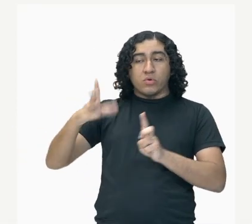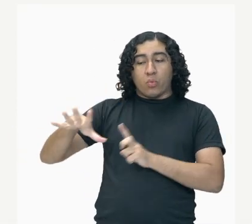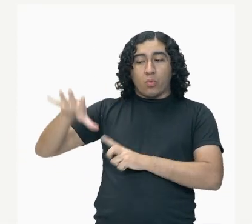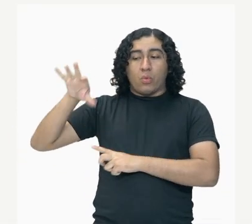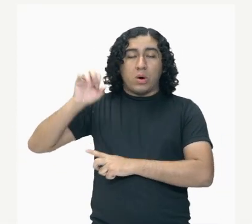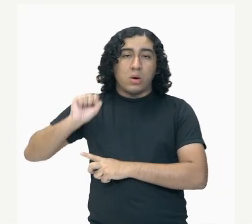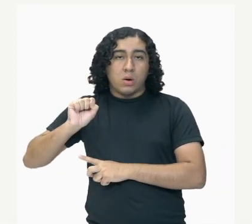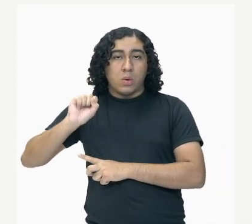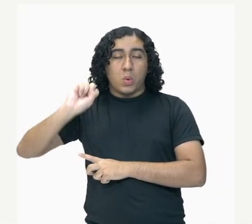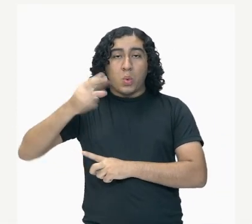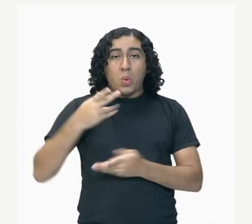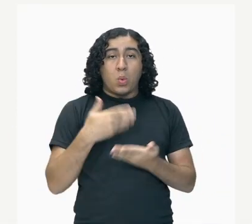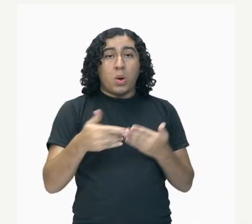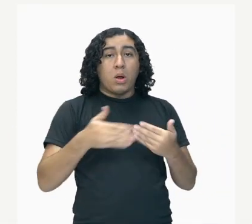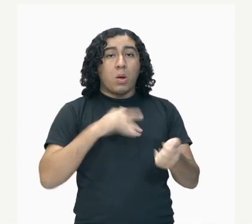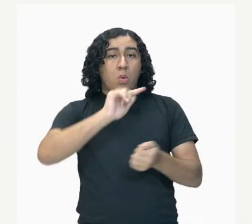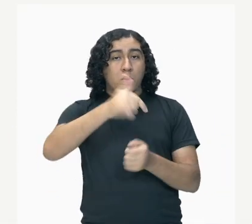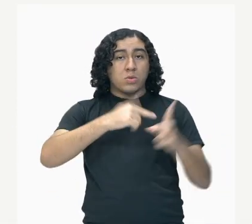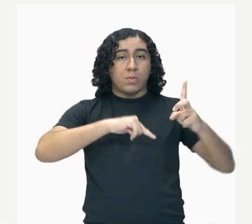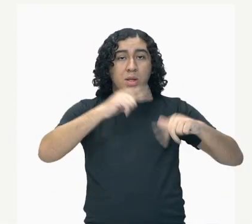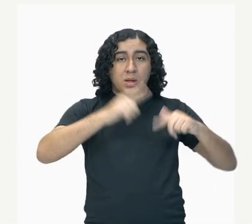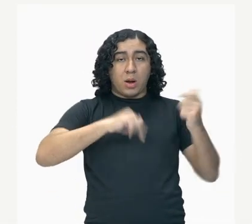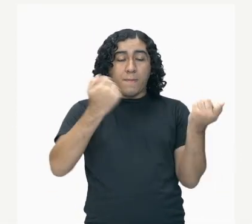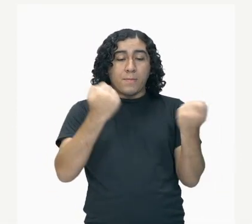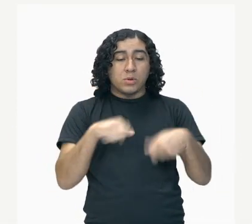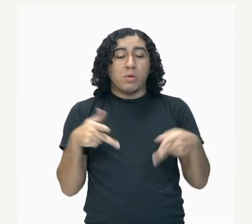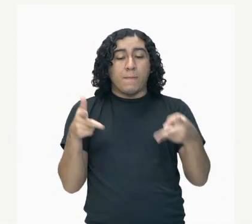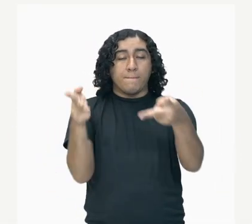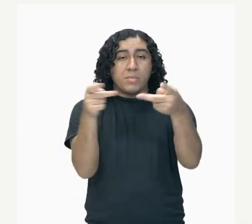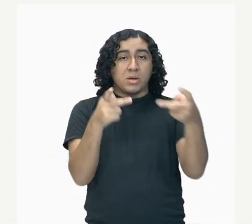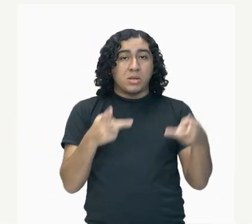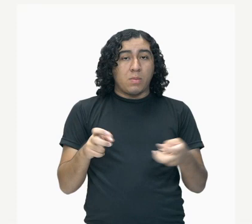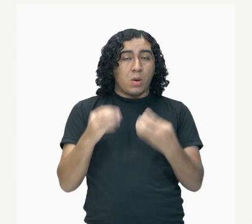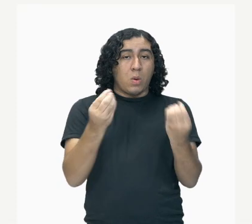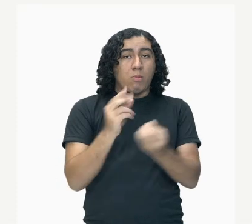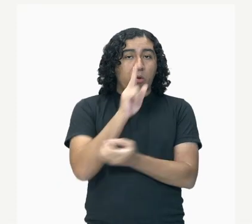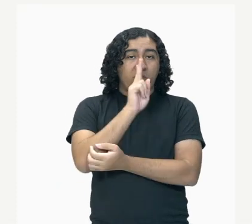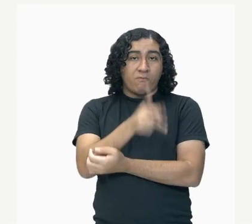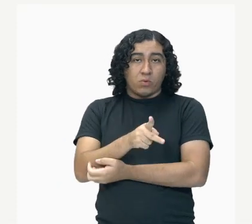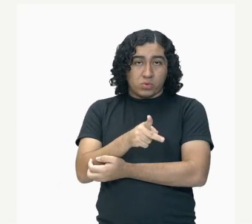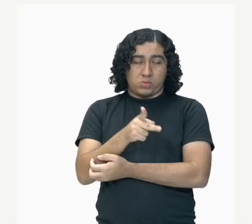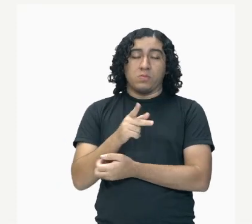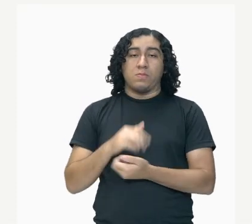ou sobre qualquer outro instrumento de medição da intensidade